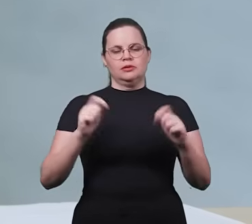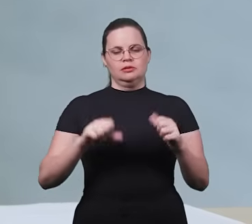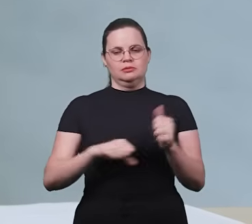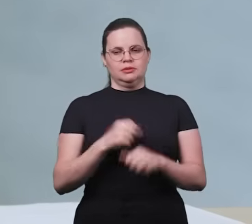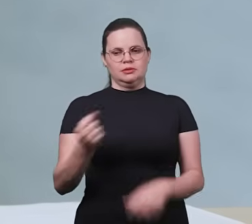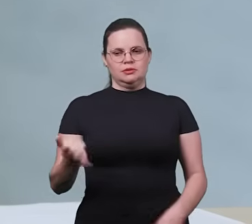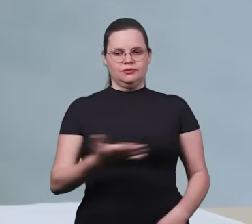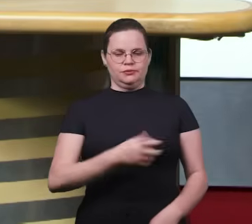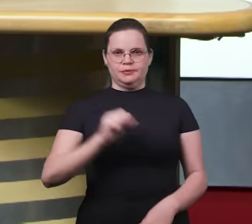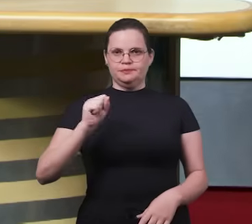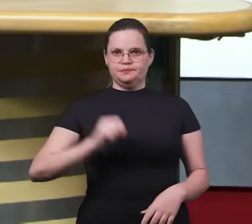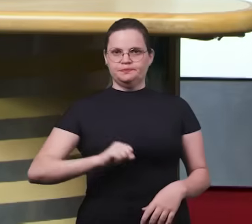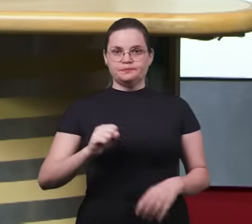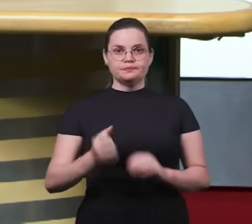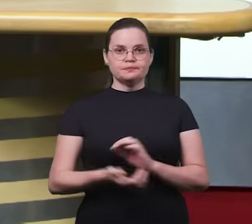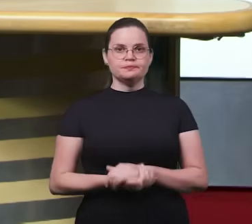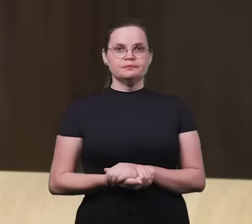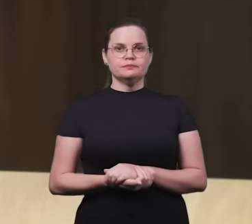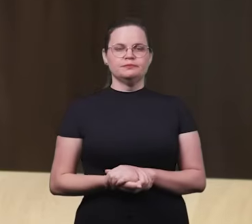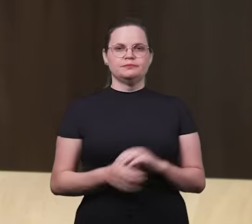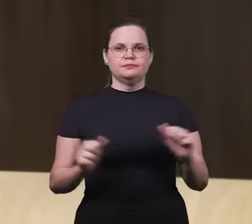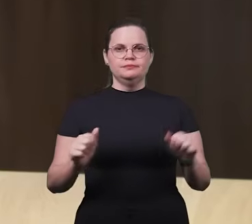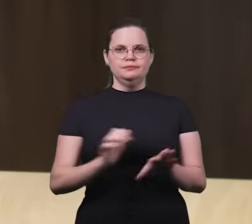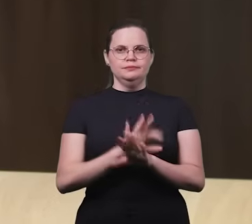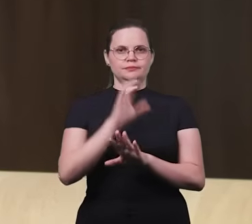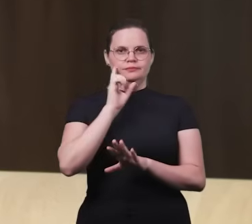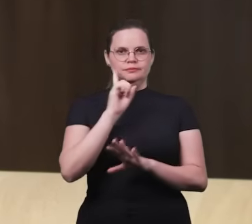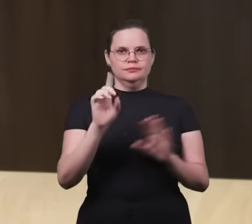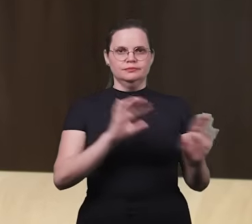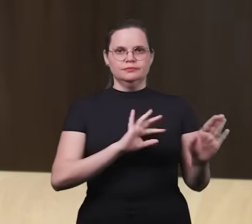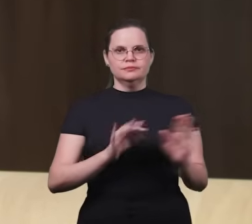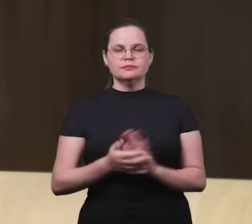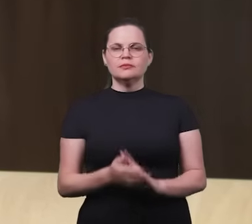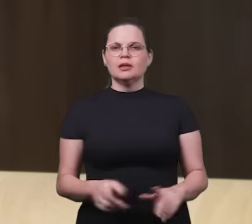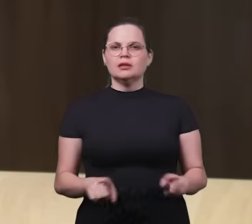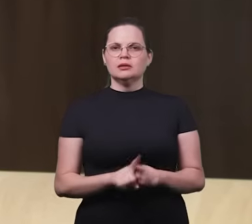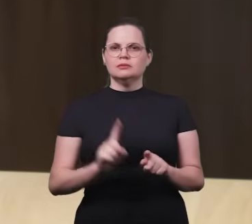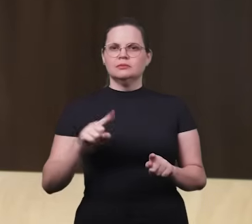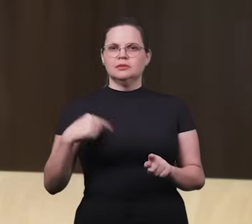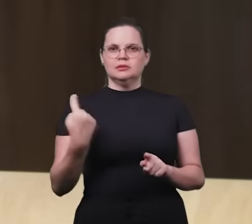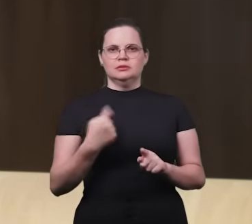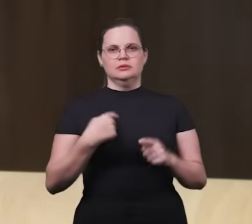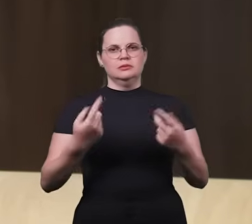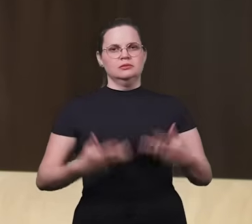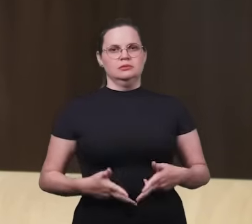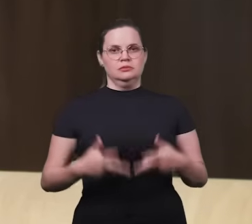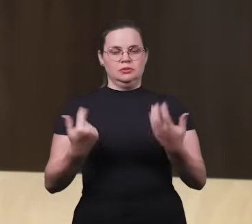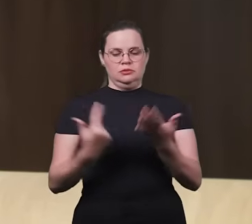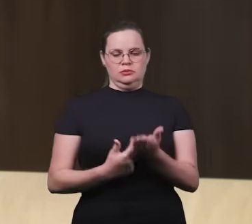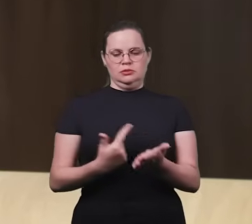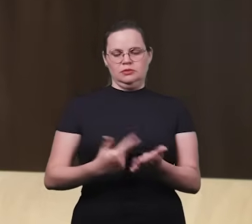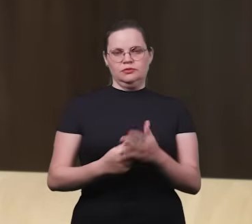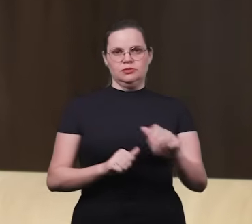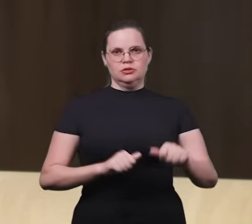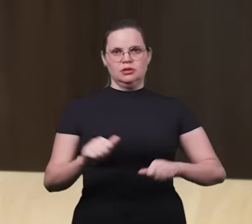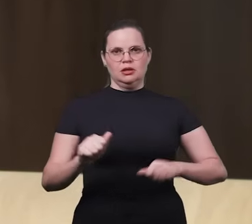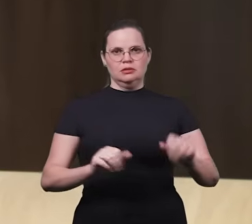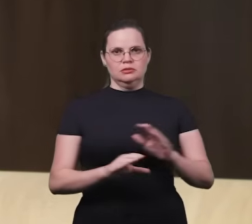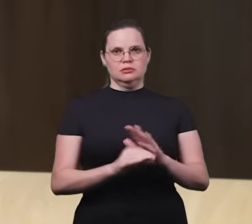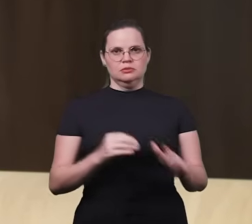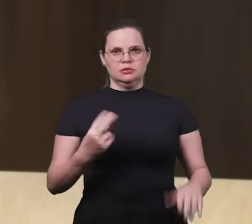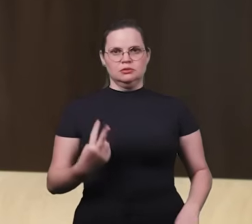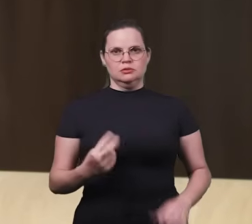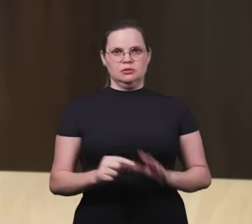criatura. Glória a Deus. E nós observamos também que lá no livro de Atos, capítulo 2, verso